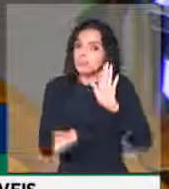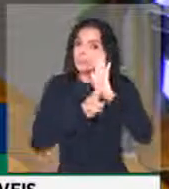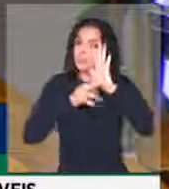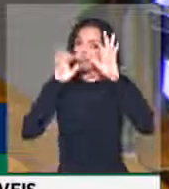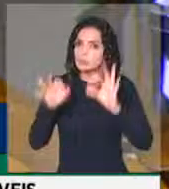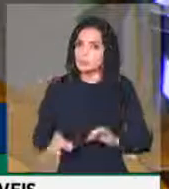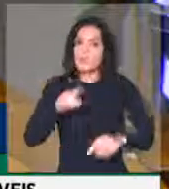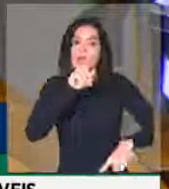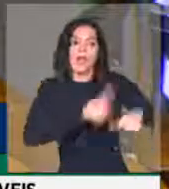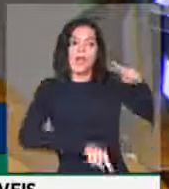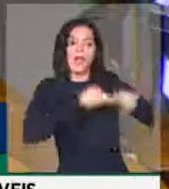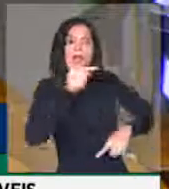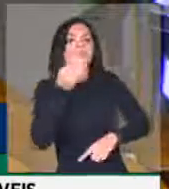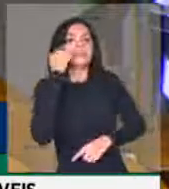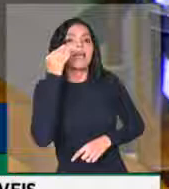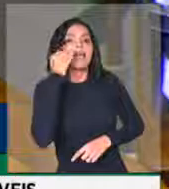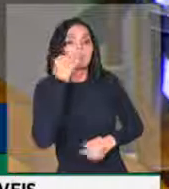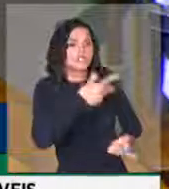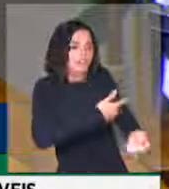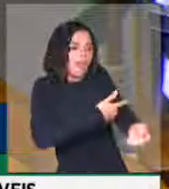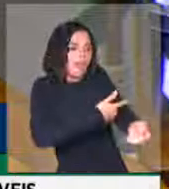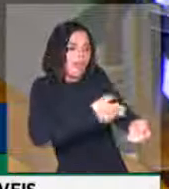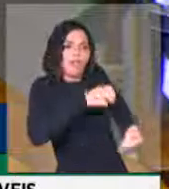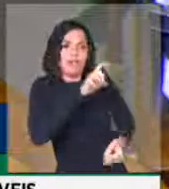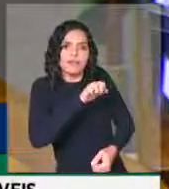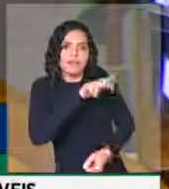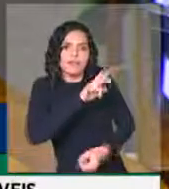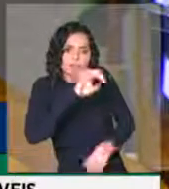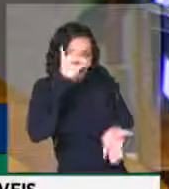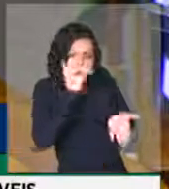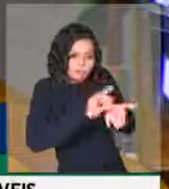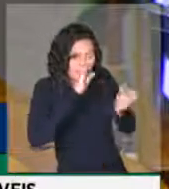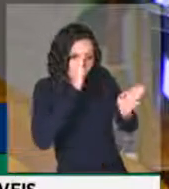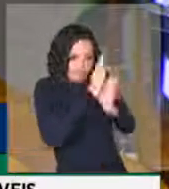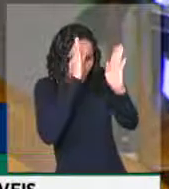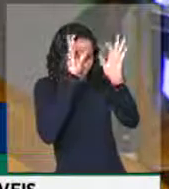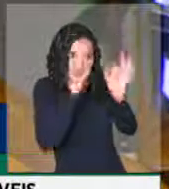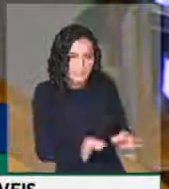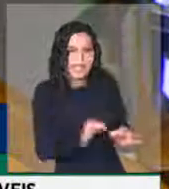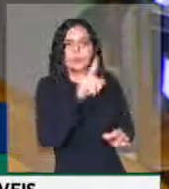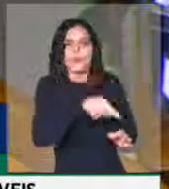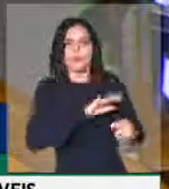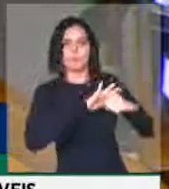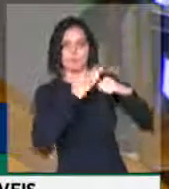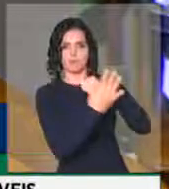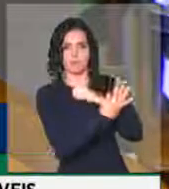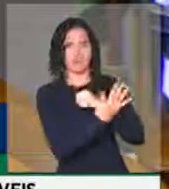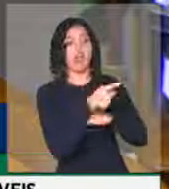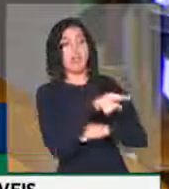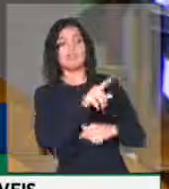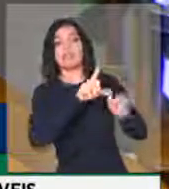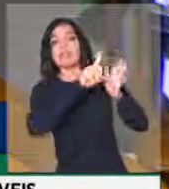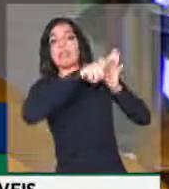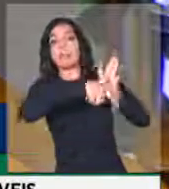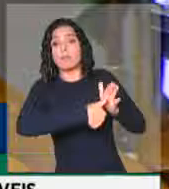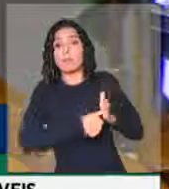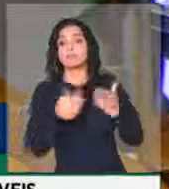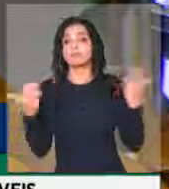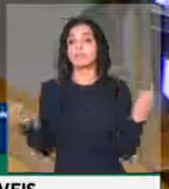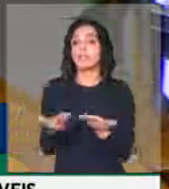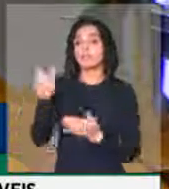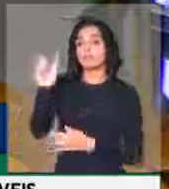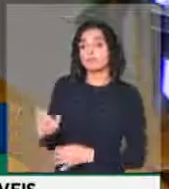os equipamentos de testagem rápida para proteger a nossa população. Nesse quadro, que nós temos um presidente